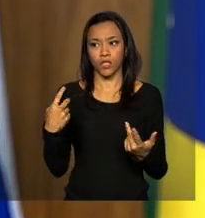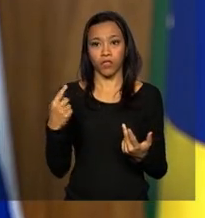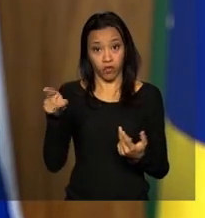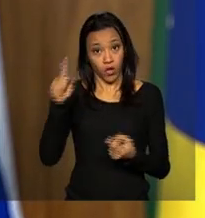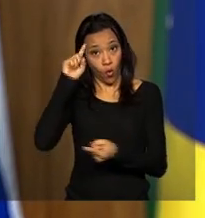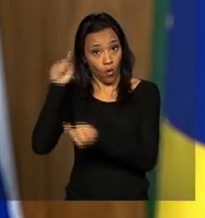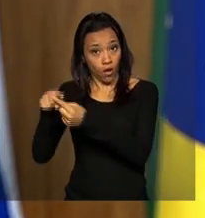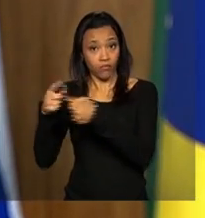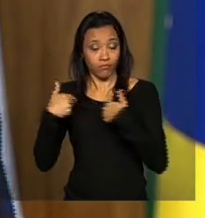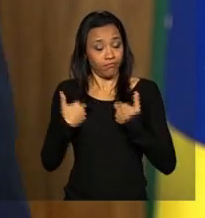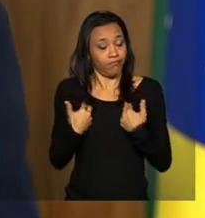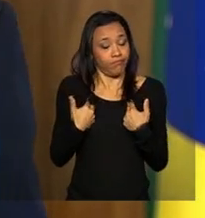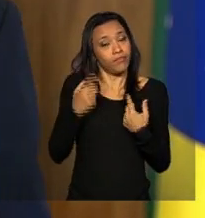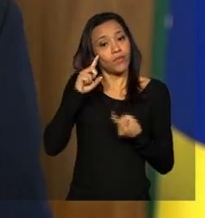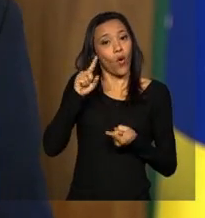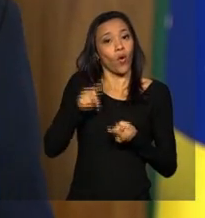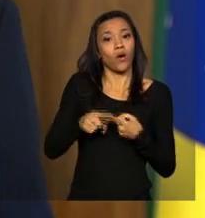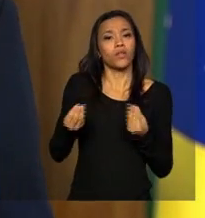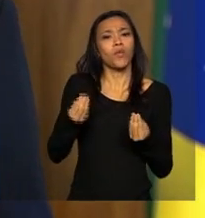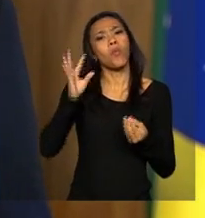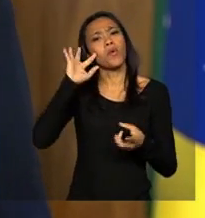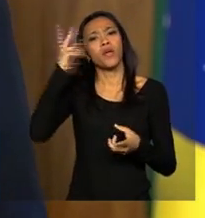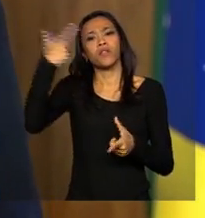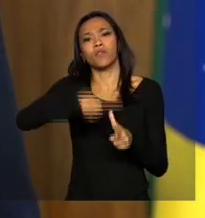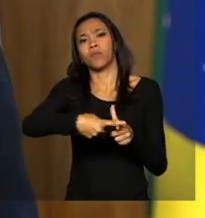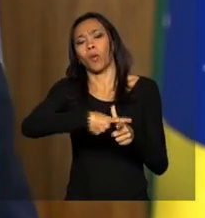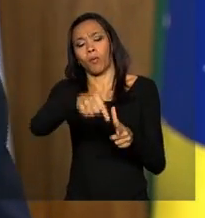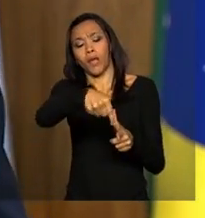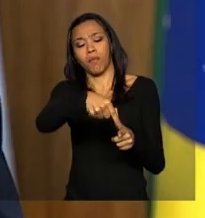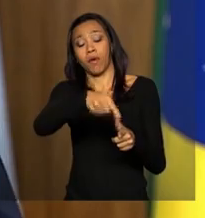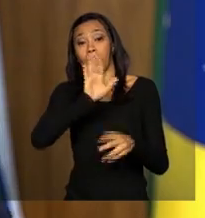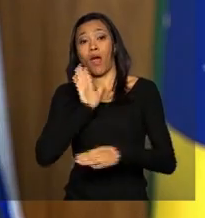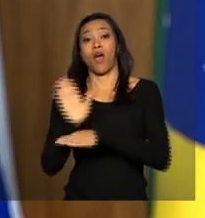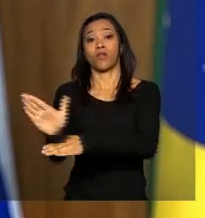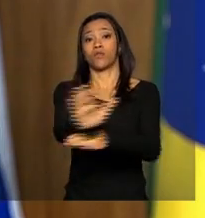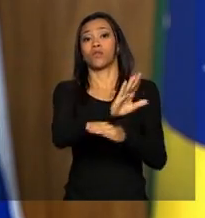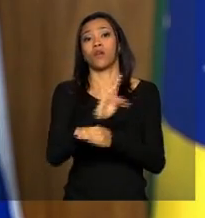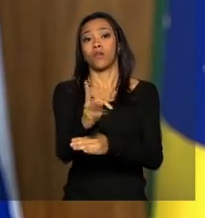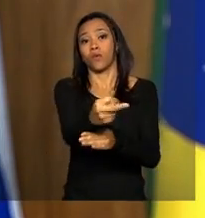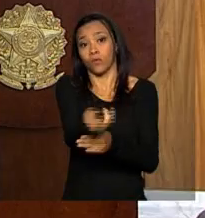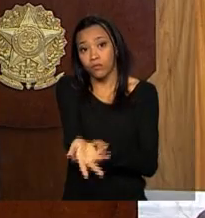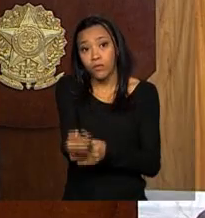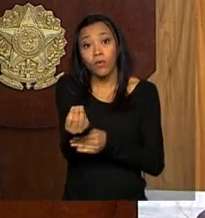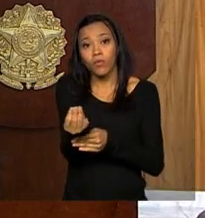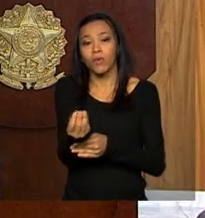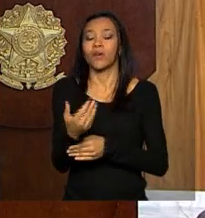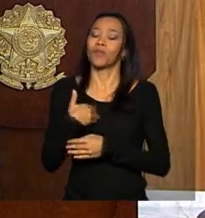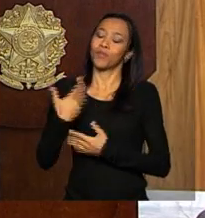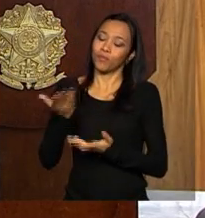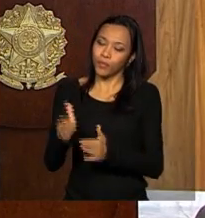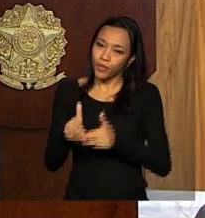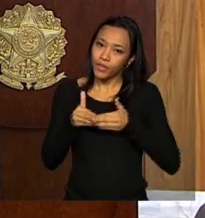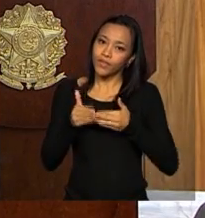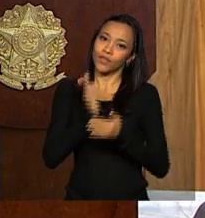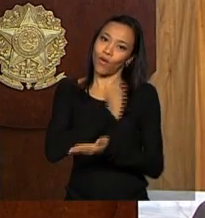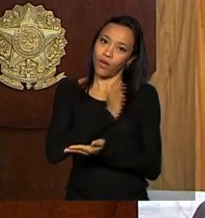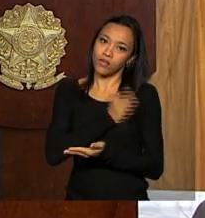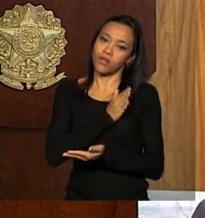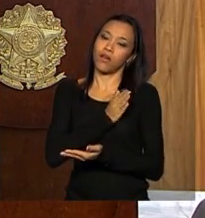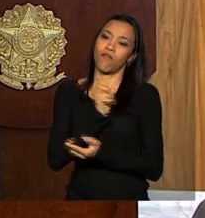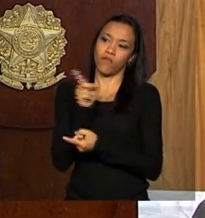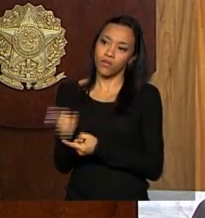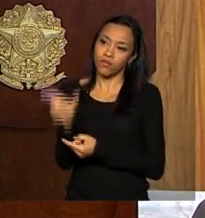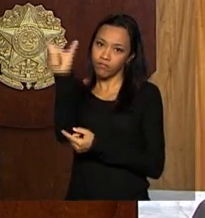vamos resolver aquilo que nós desejamos melhorar para o bem comum? Por isso, senhora presidenta, de coração, a senhora, a